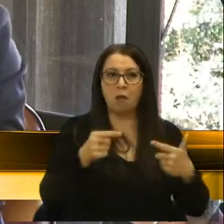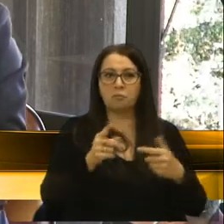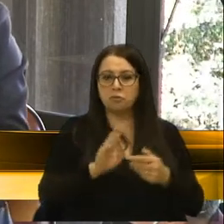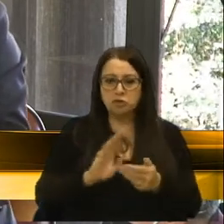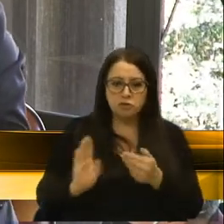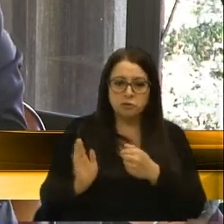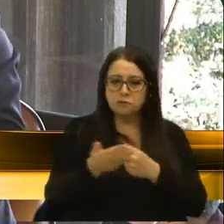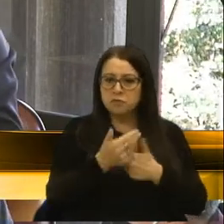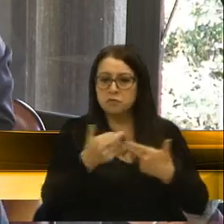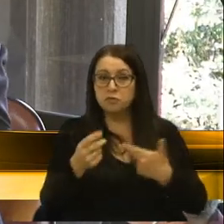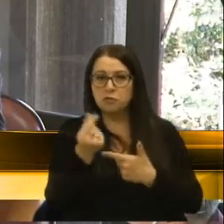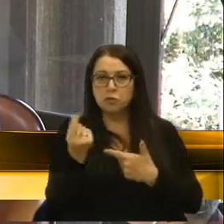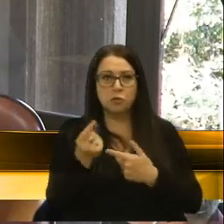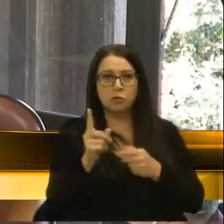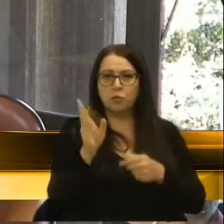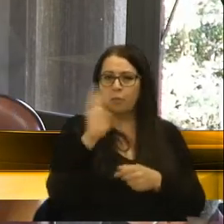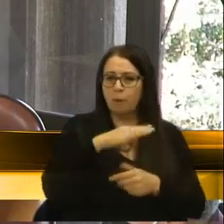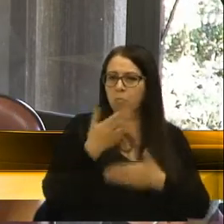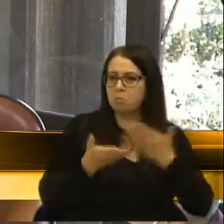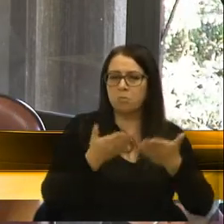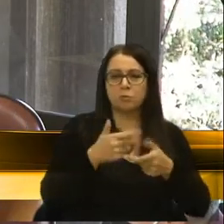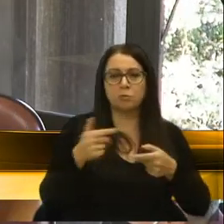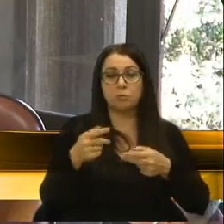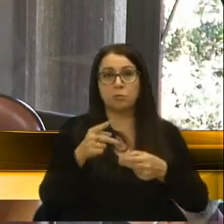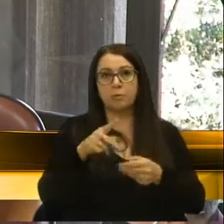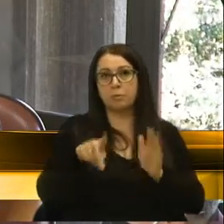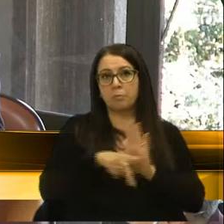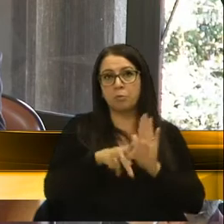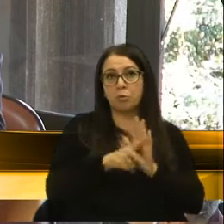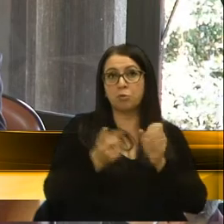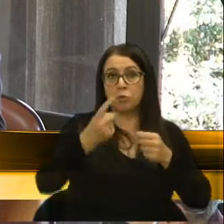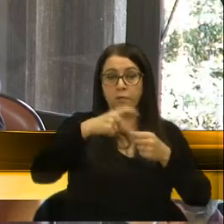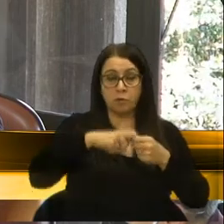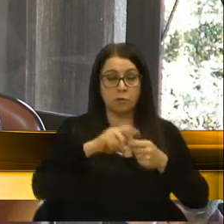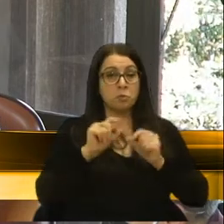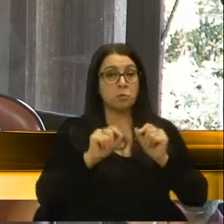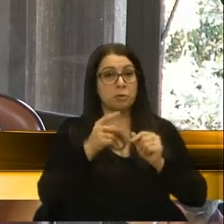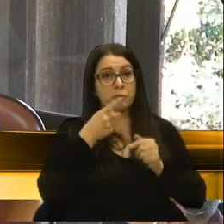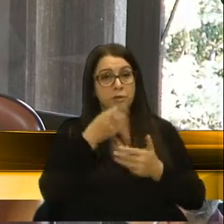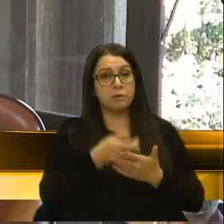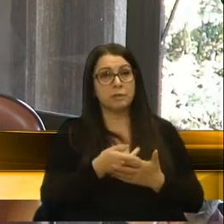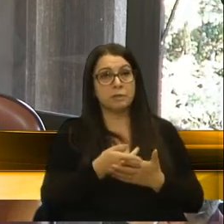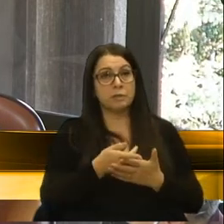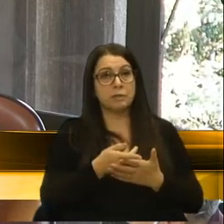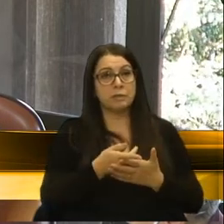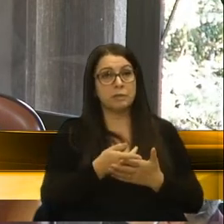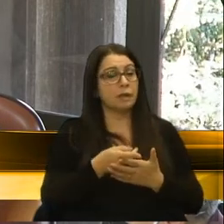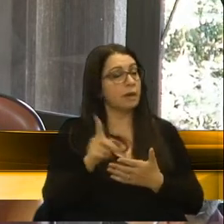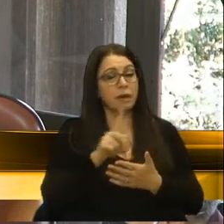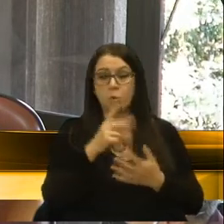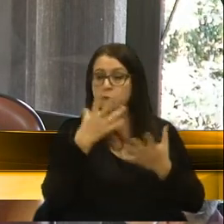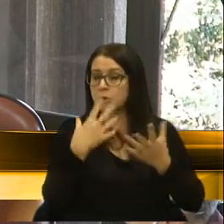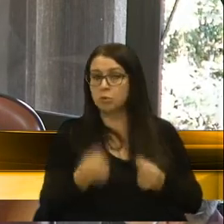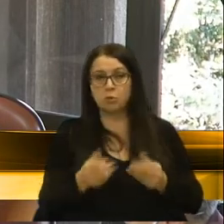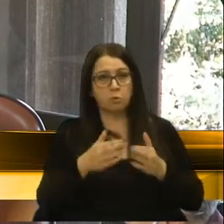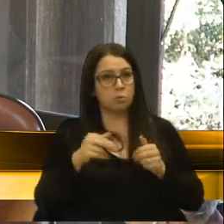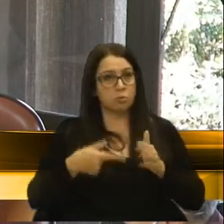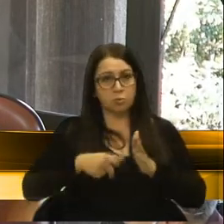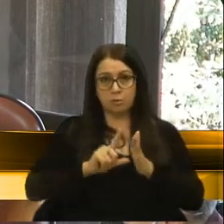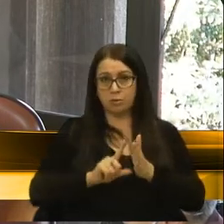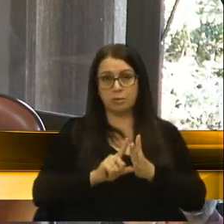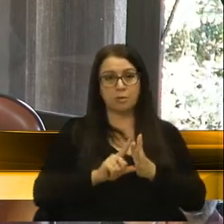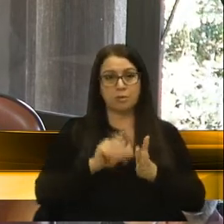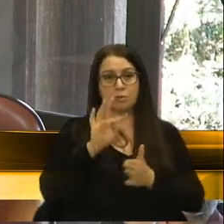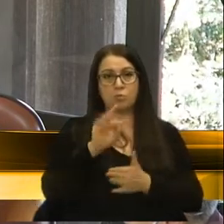ou malversação de patrimônio público relacionados ao convênio em questão. Ela indeferiu o pedido de antecipação de